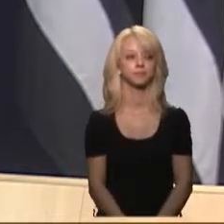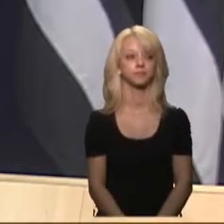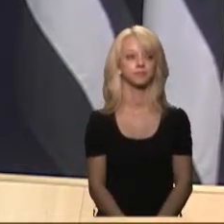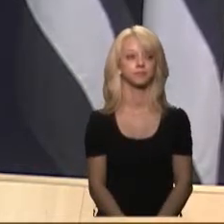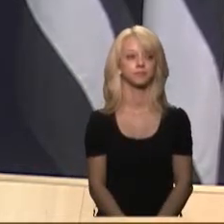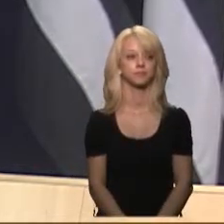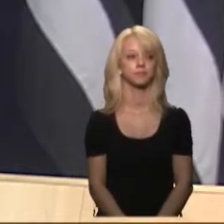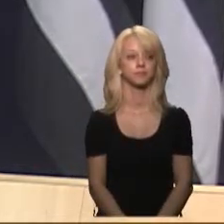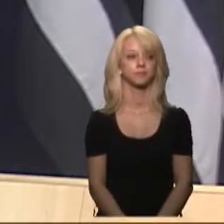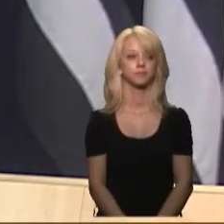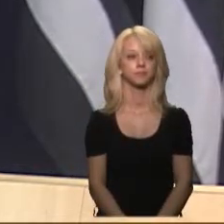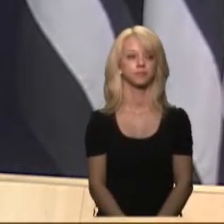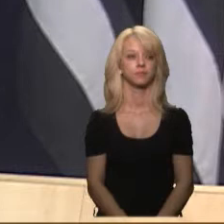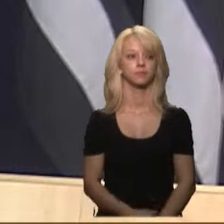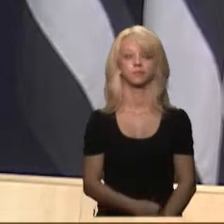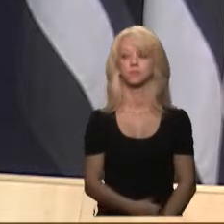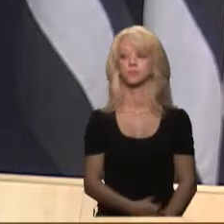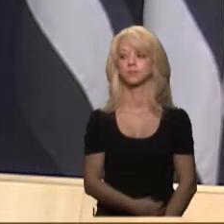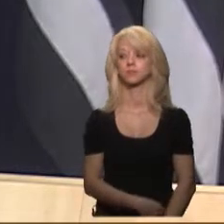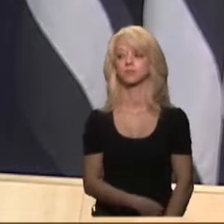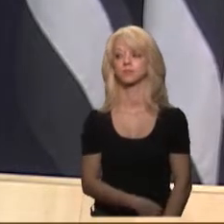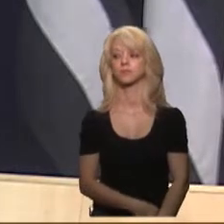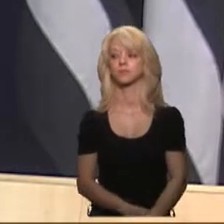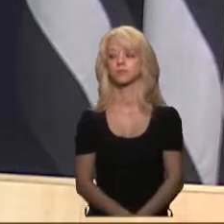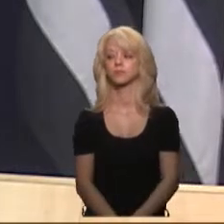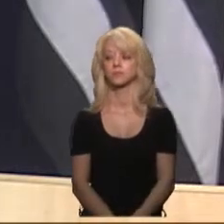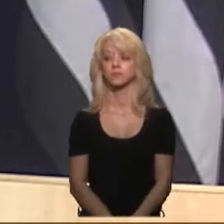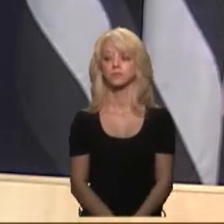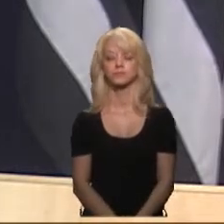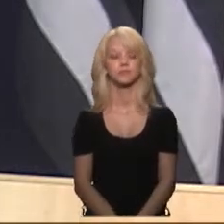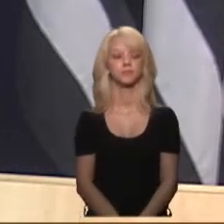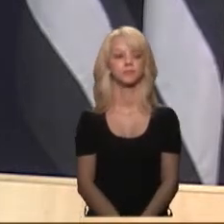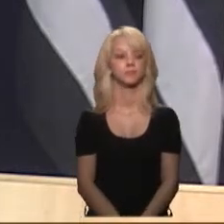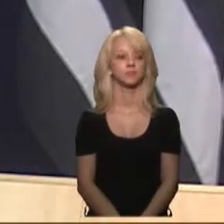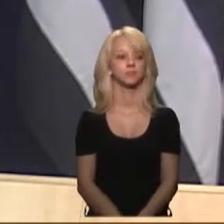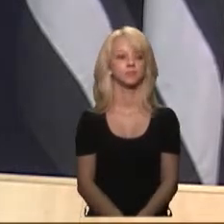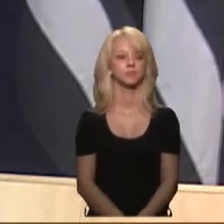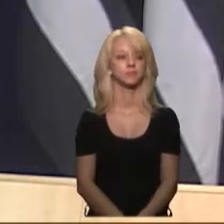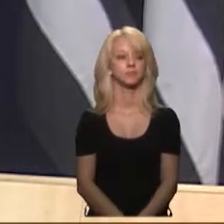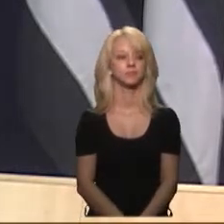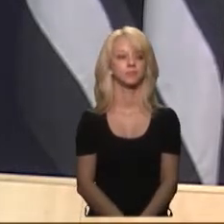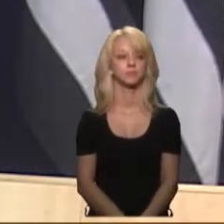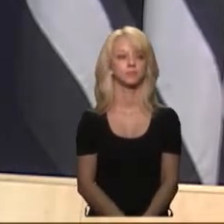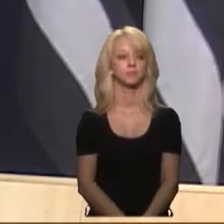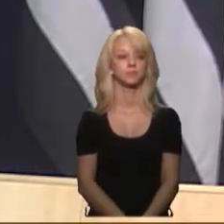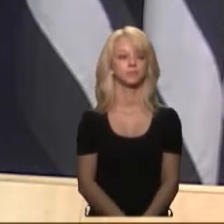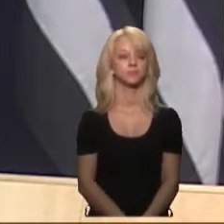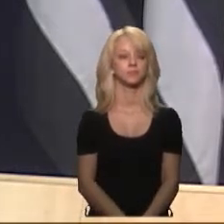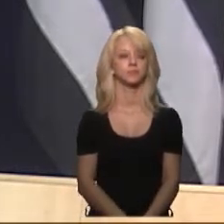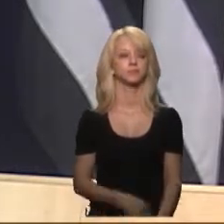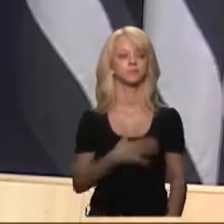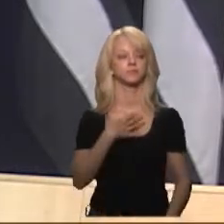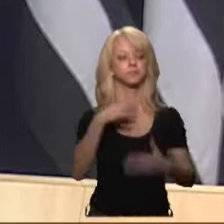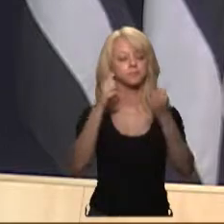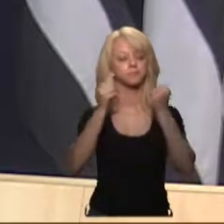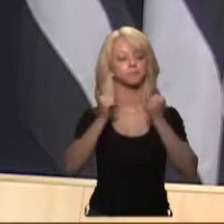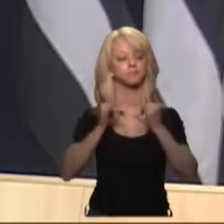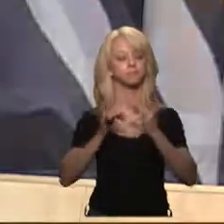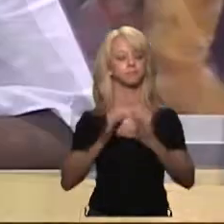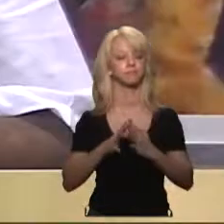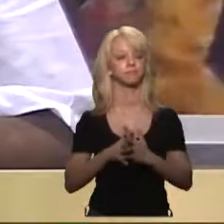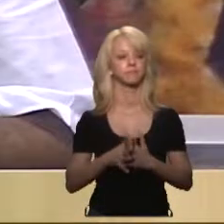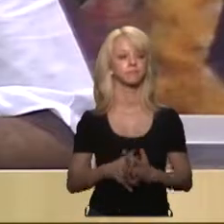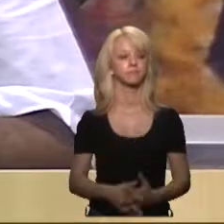cidade, mas com certeza do nosso país, que merecem ter oportunidade de vencer e ter seu emprego público. São essas as nossas considerações, senhor